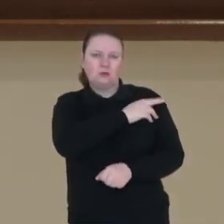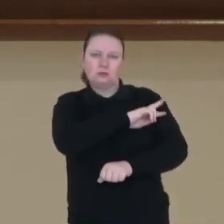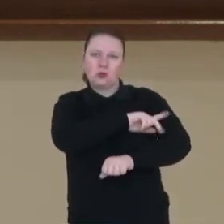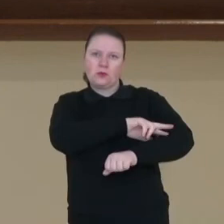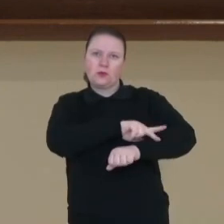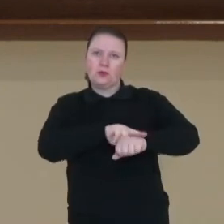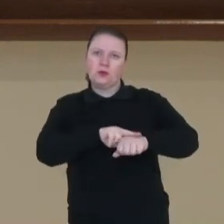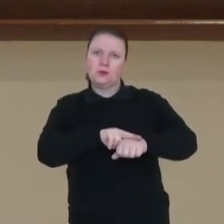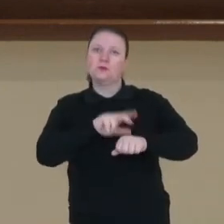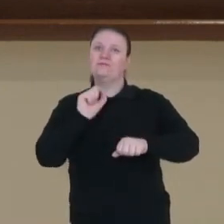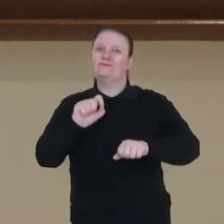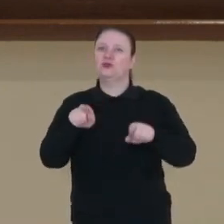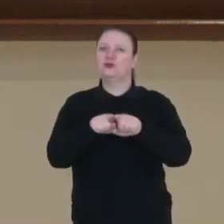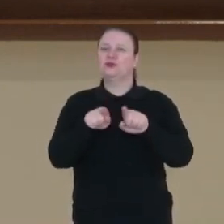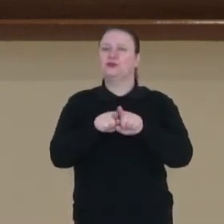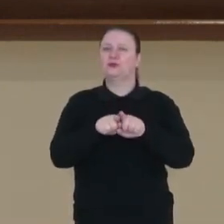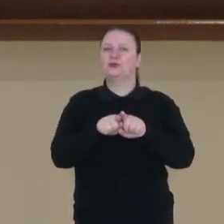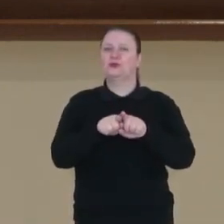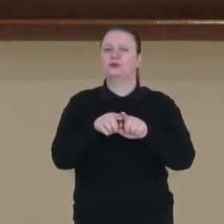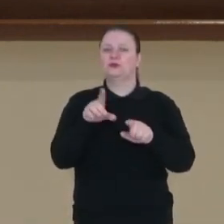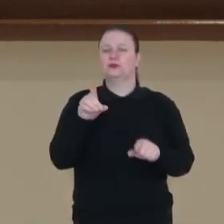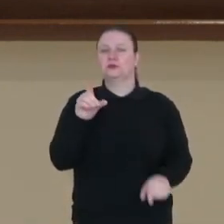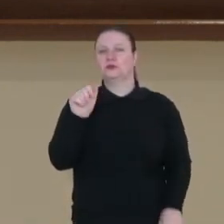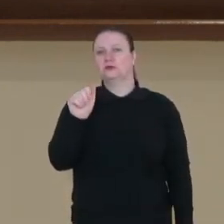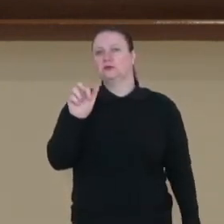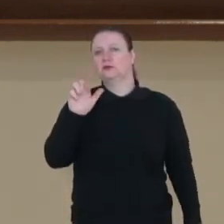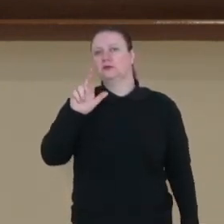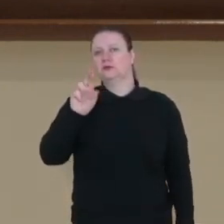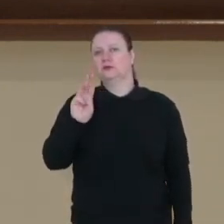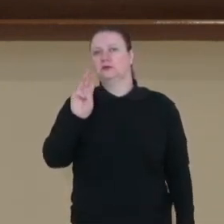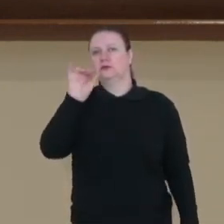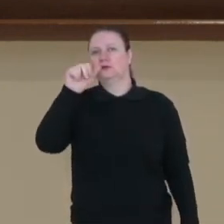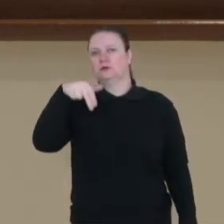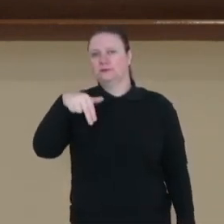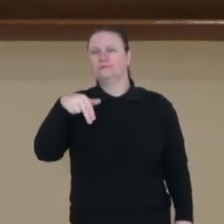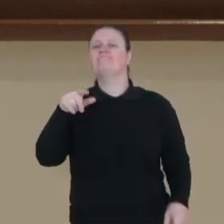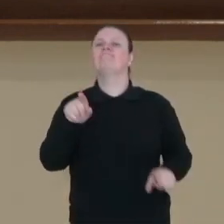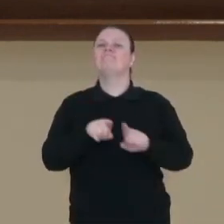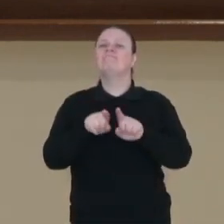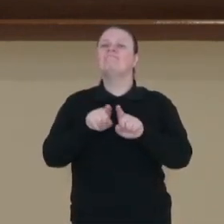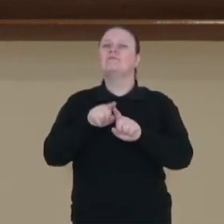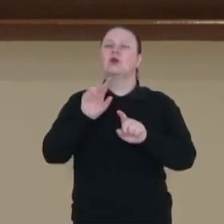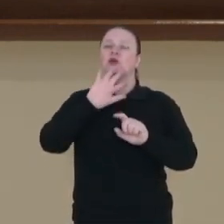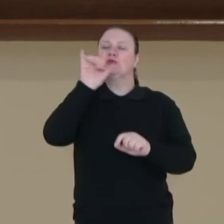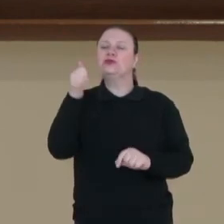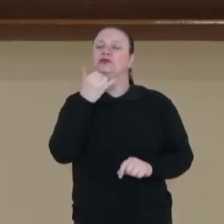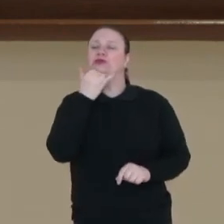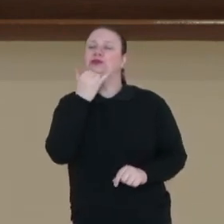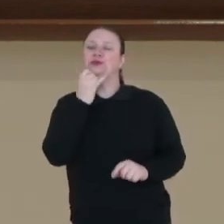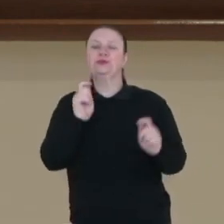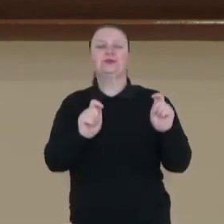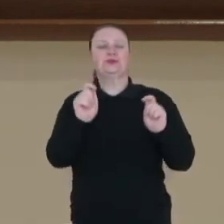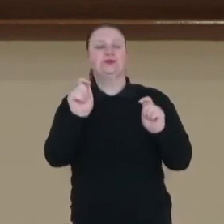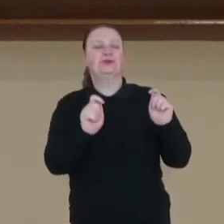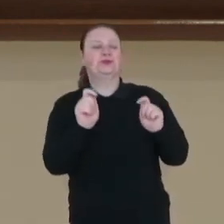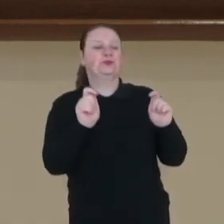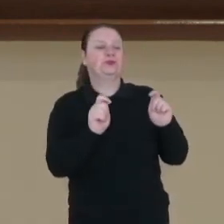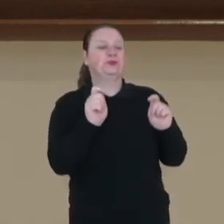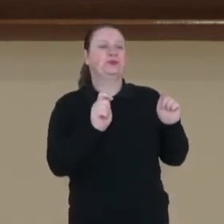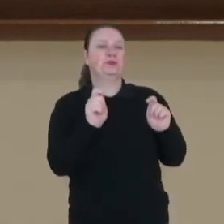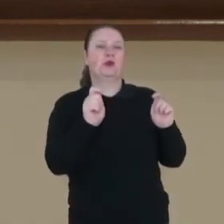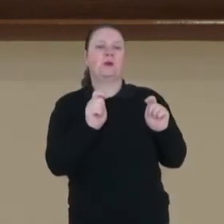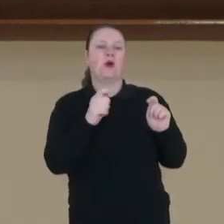utilizar a teoria do darwinismo social para justificar o seu domínio às